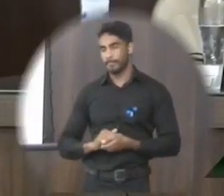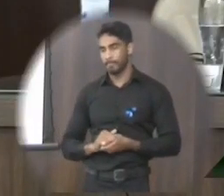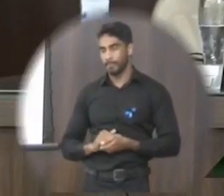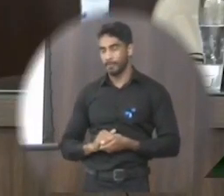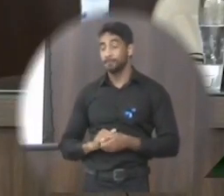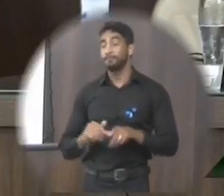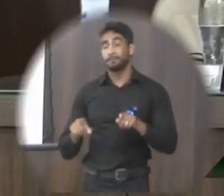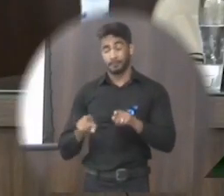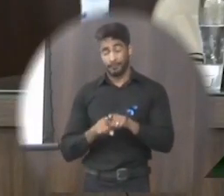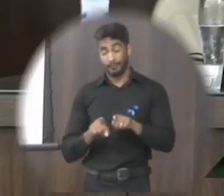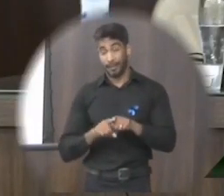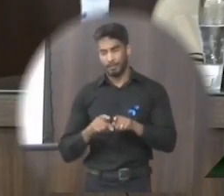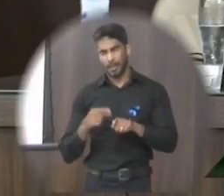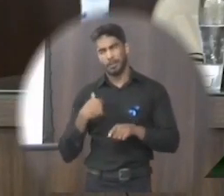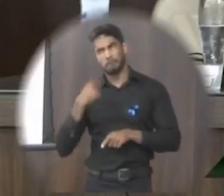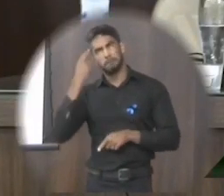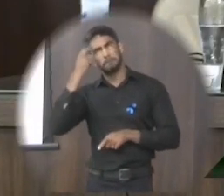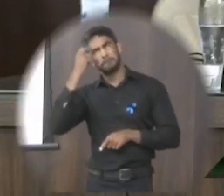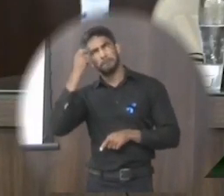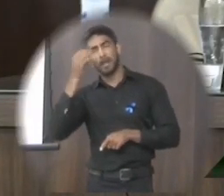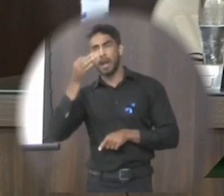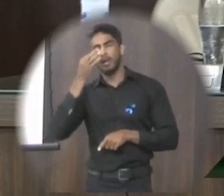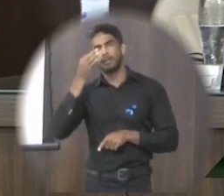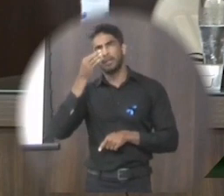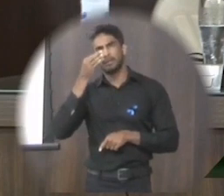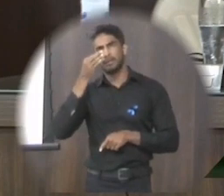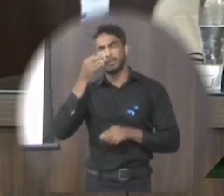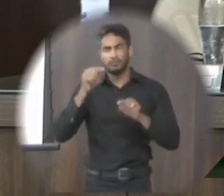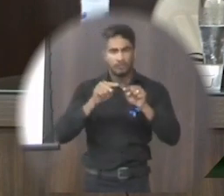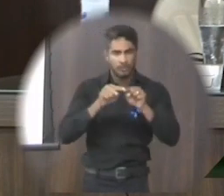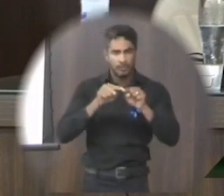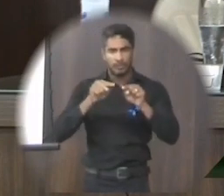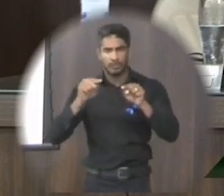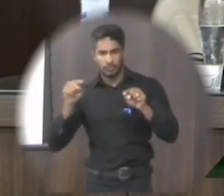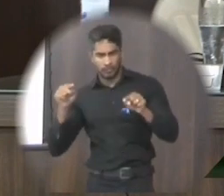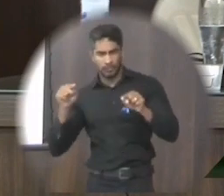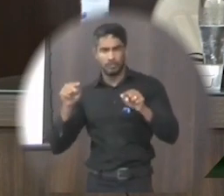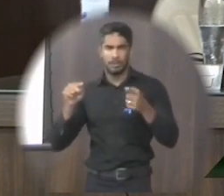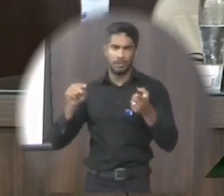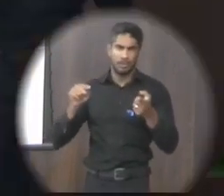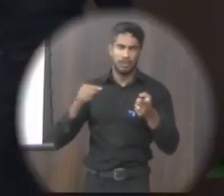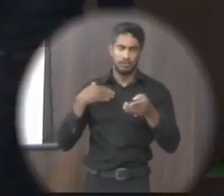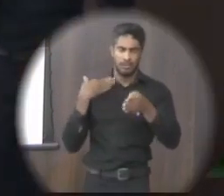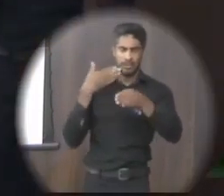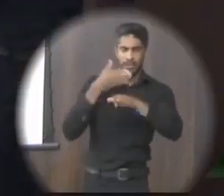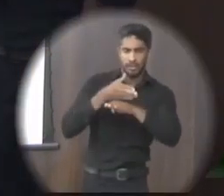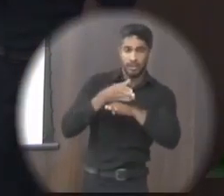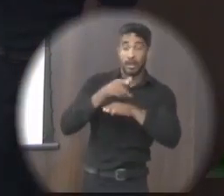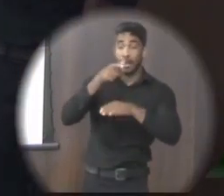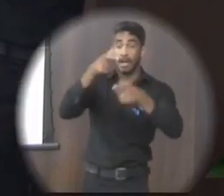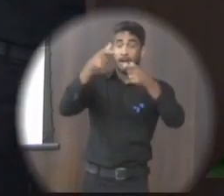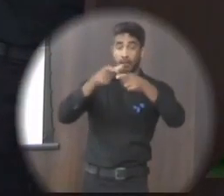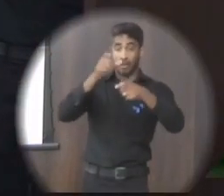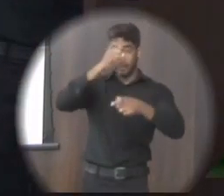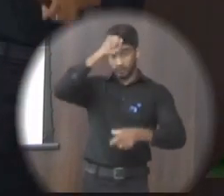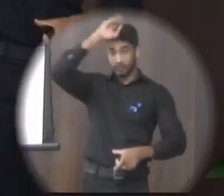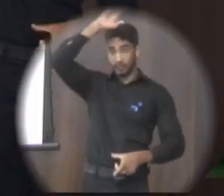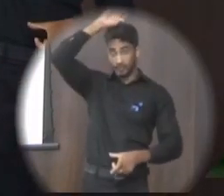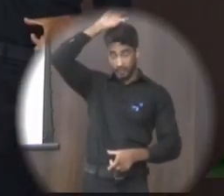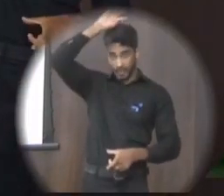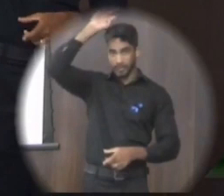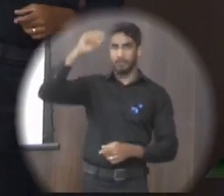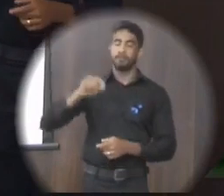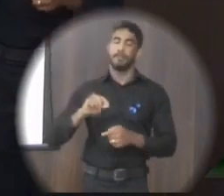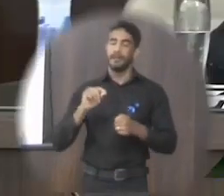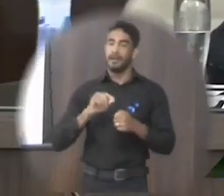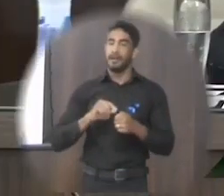Uma coisa também que me chamou muita atenção durante uma das minhas idas lá no Bombeiro, é que o Corpo de Bombeiro